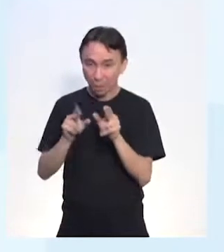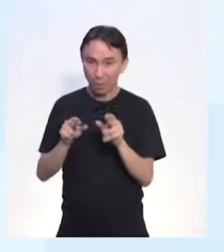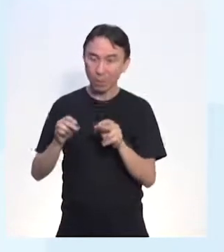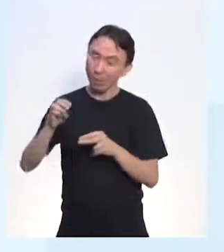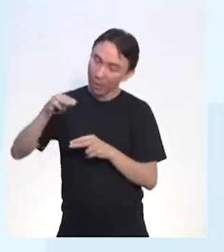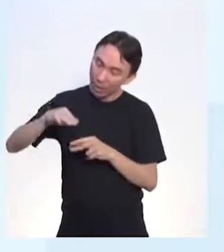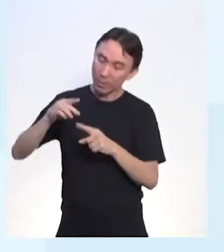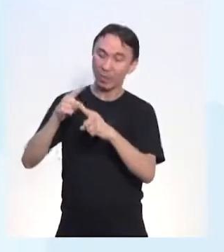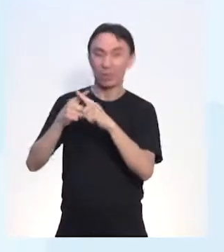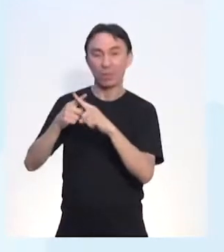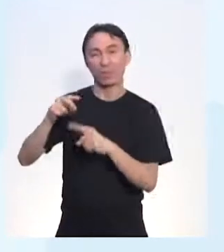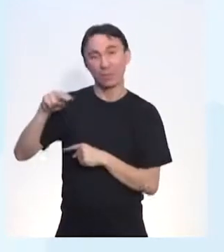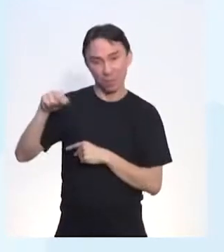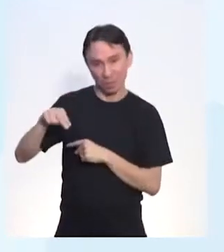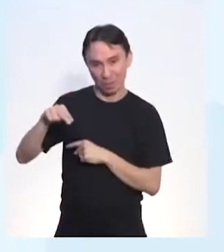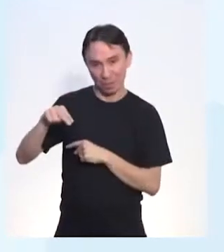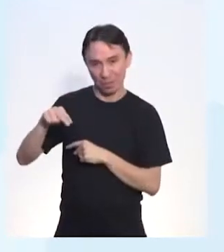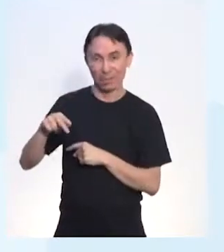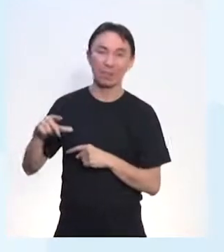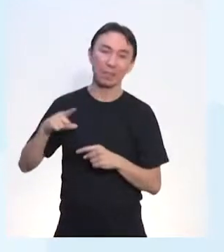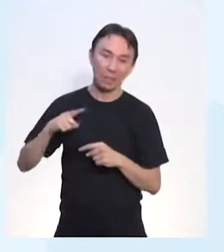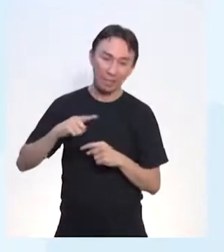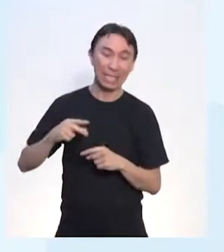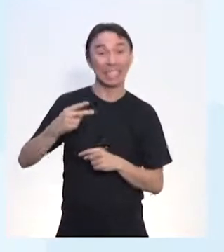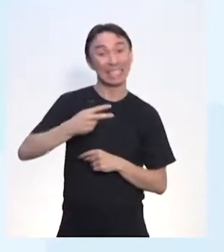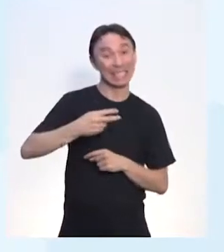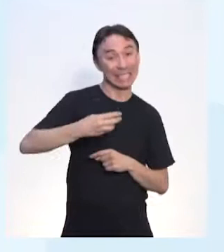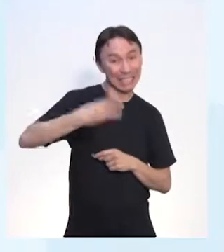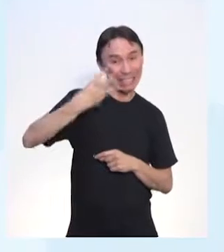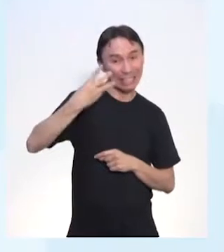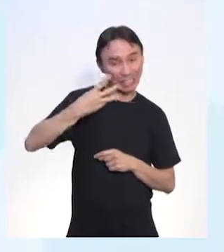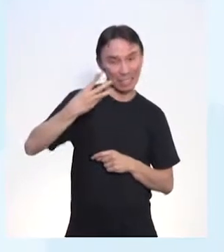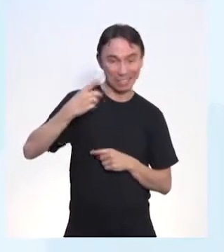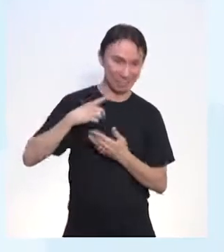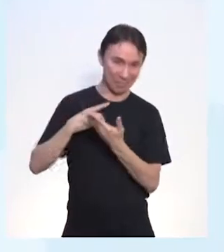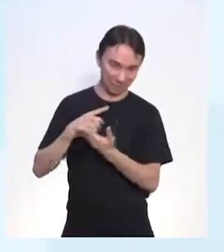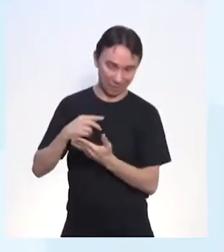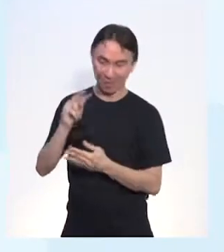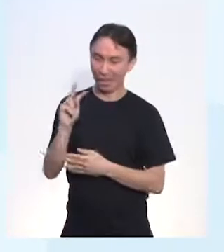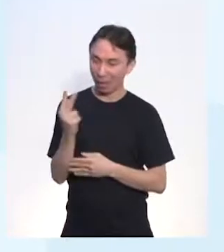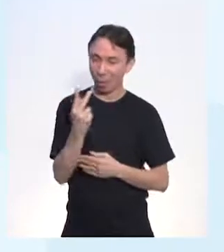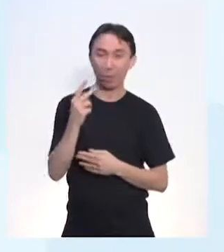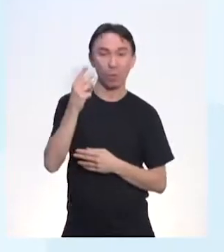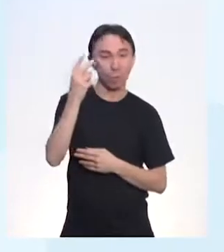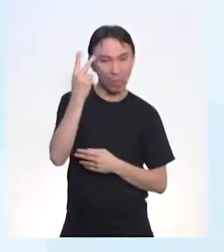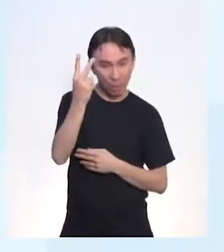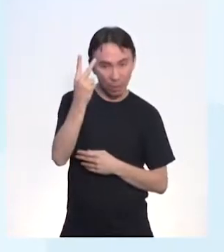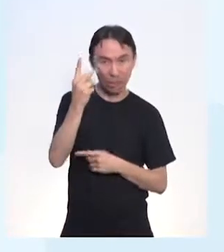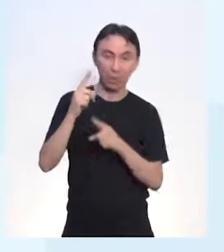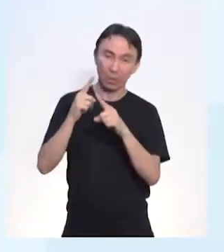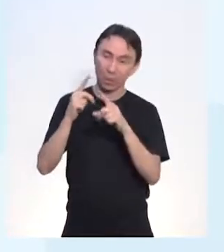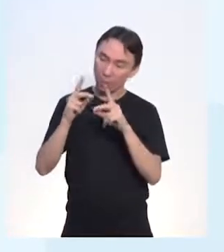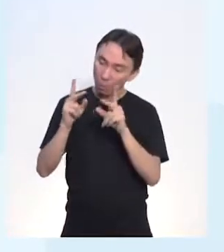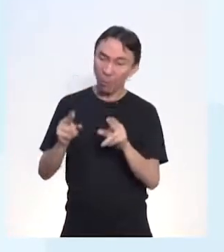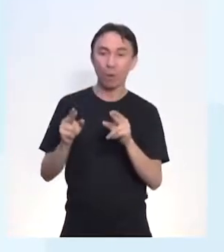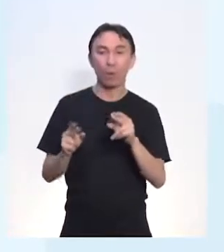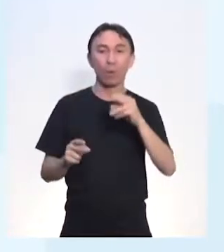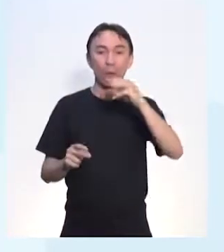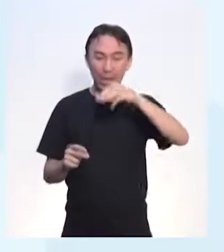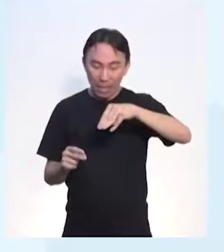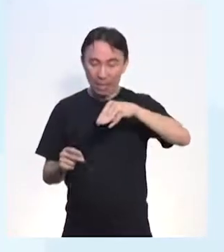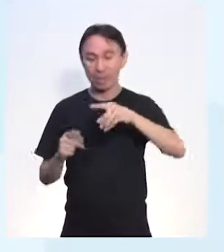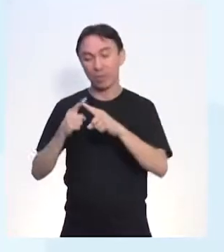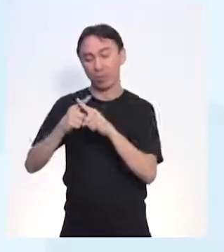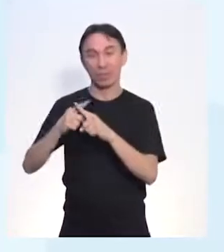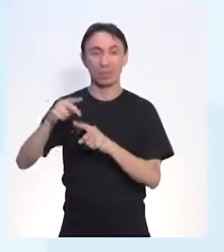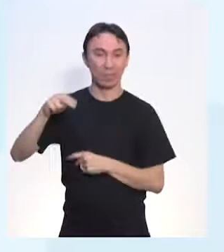N. E aí, eu chego nessa terceira relação. H ao quadrado, que é igual a M